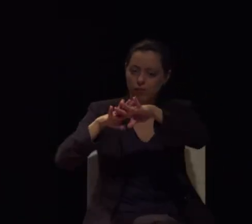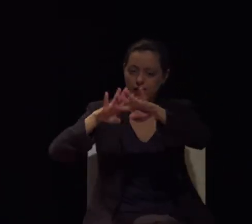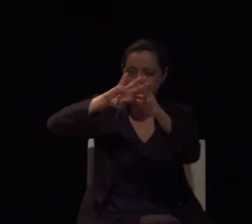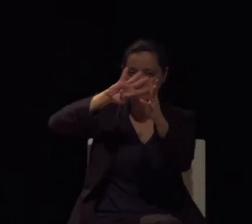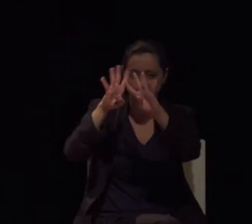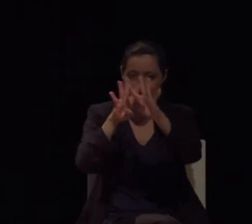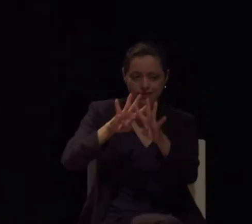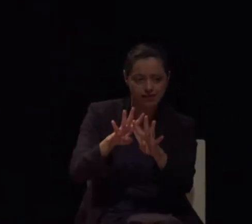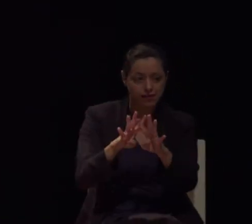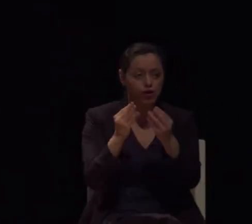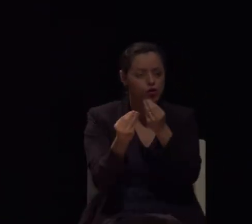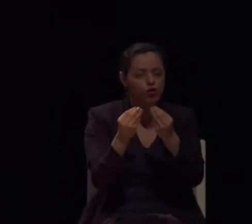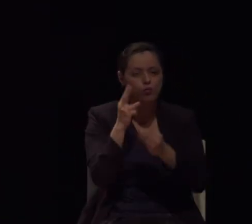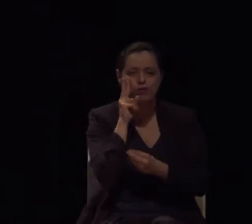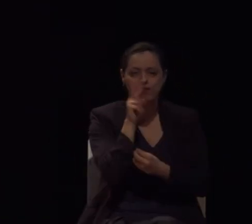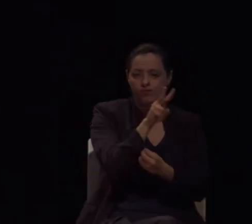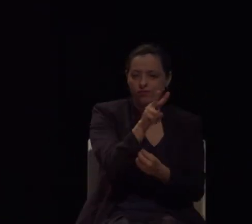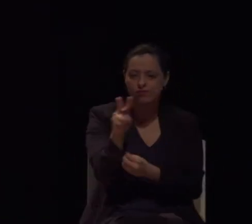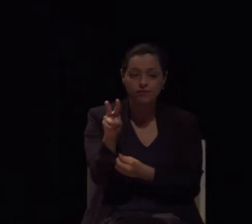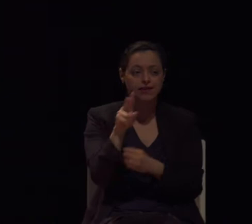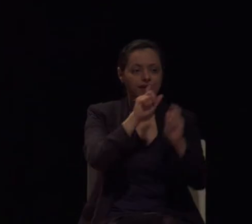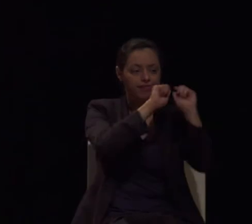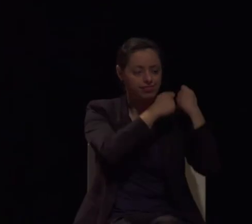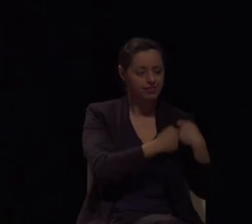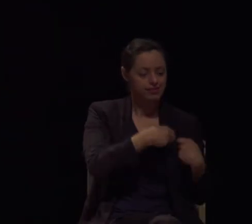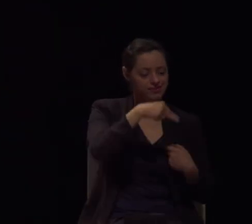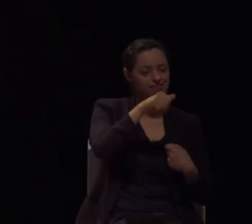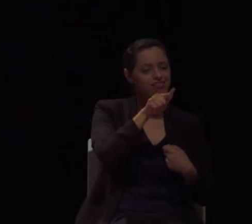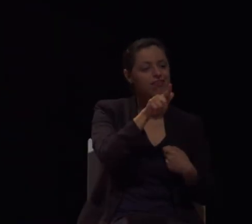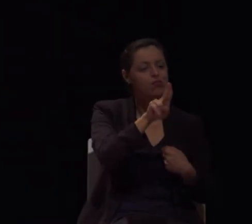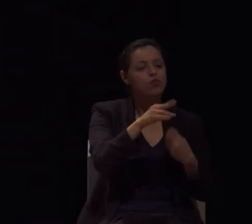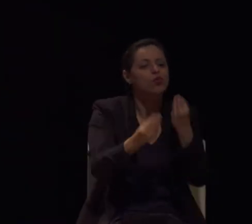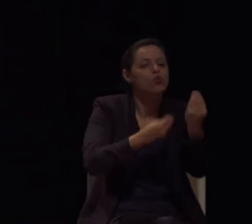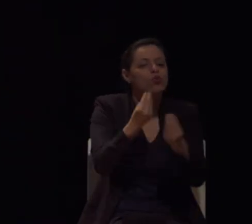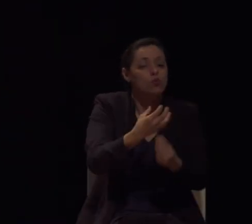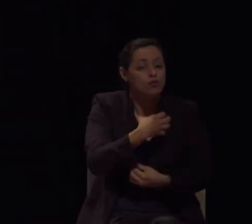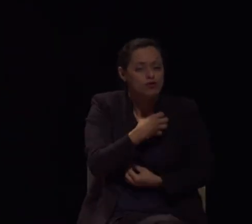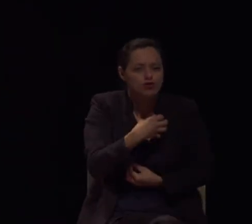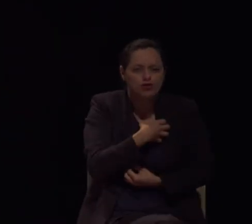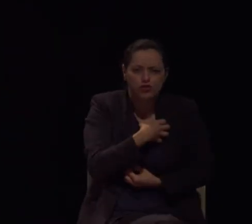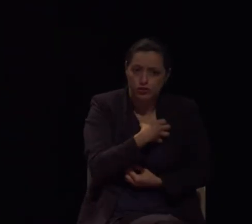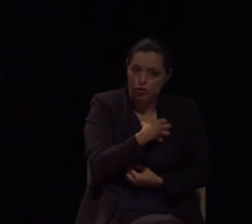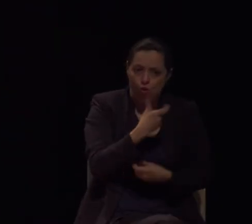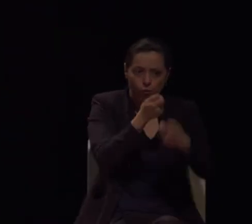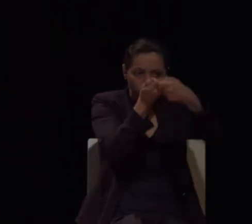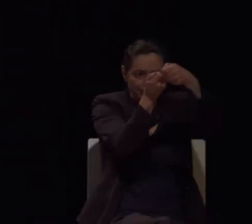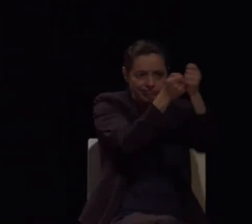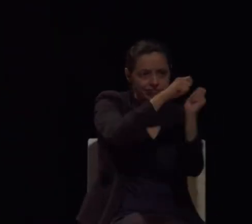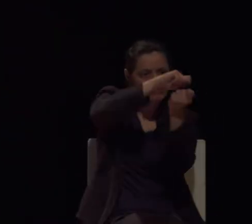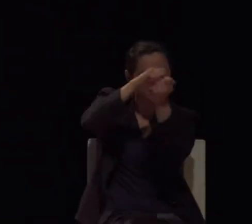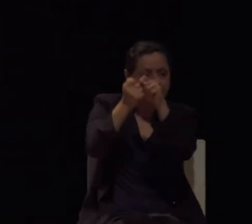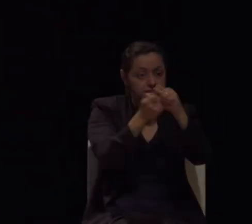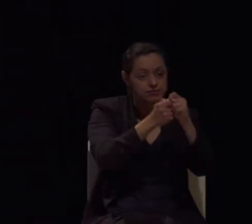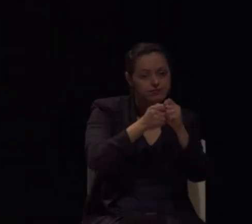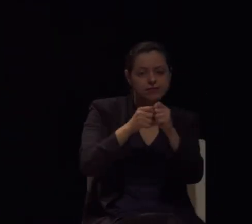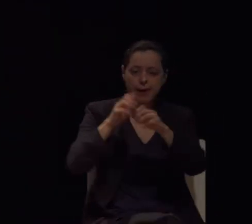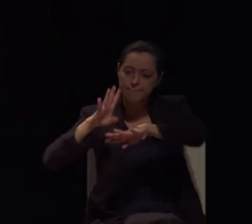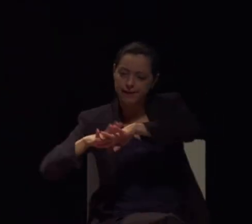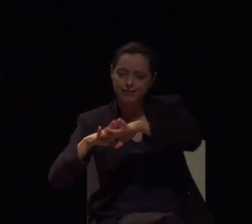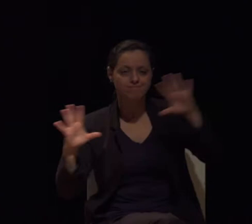que a gente vê os fatal uma forma linda vamos tentar pensar